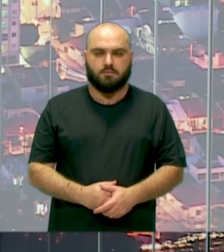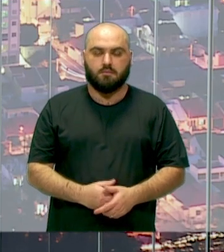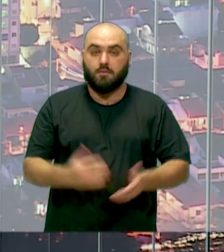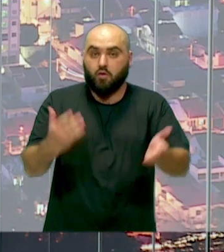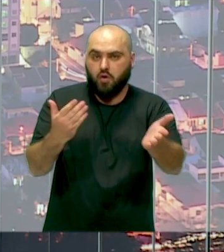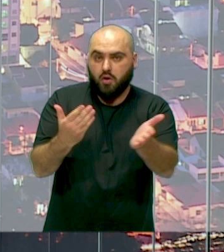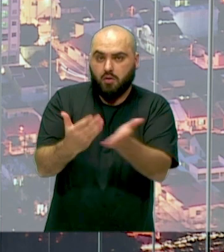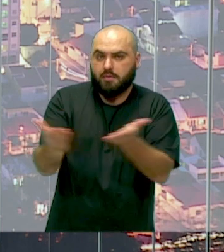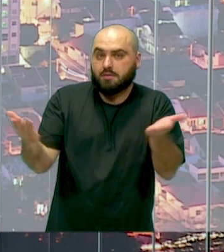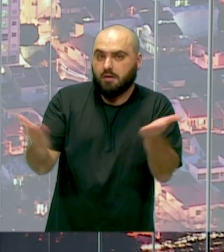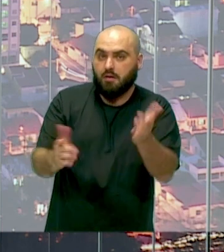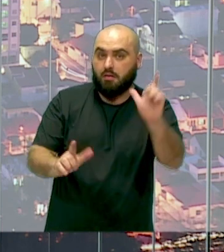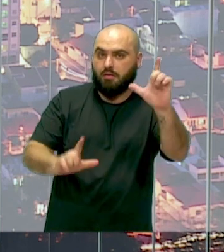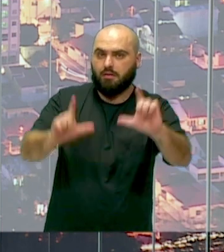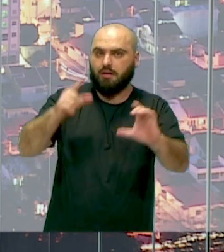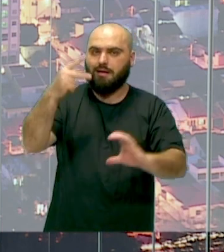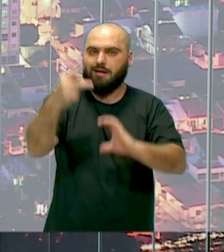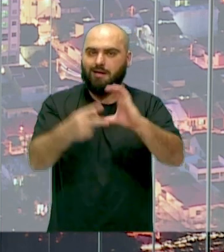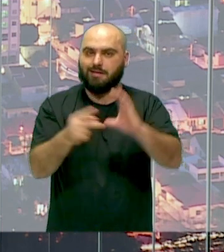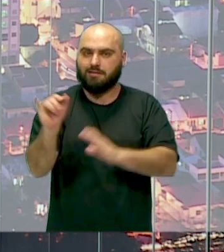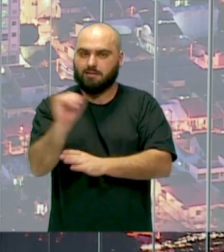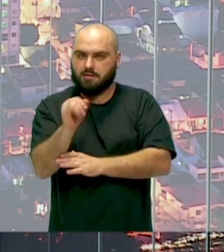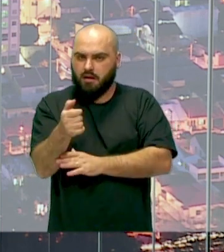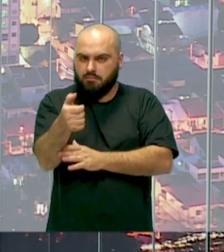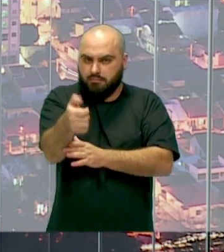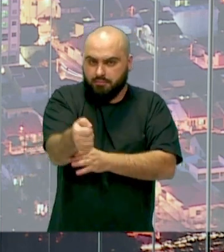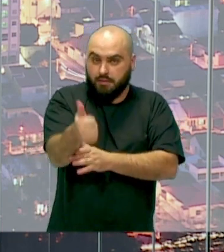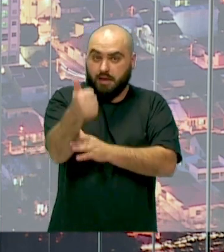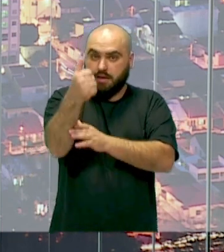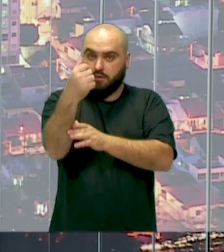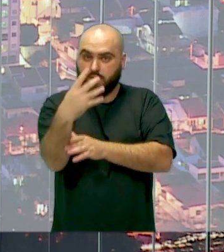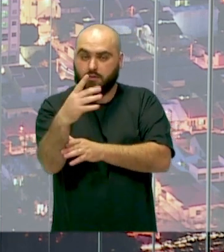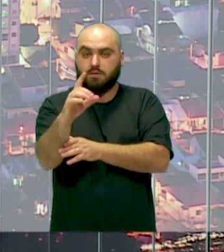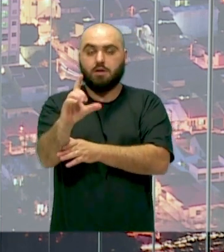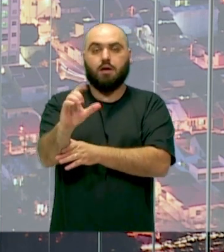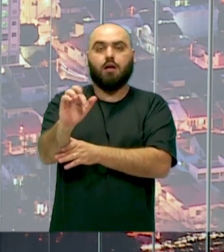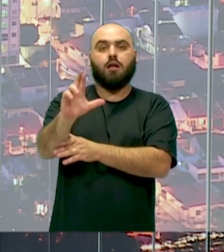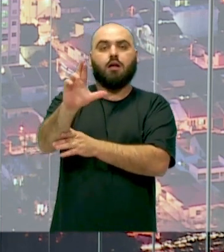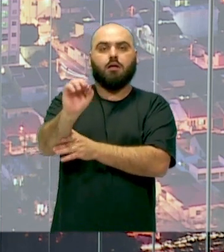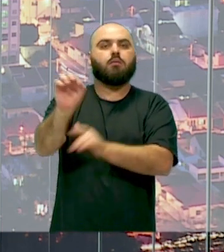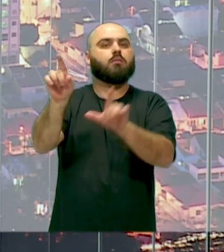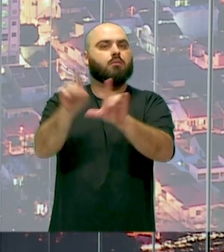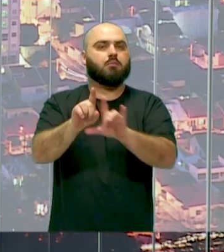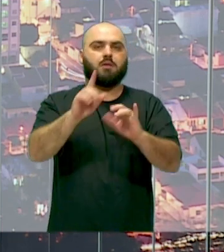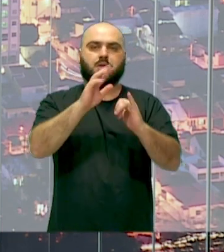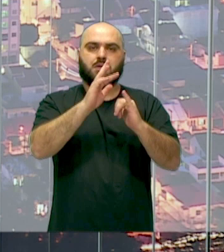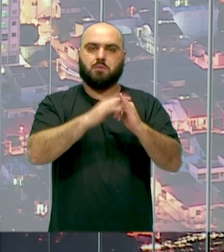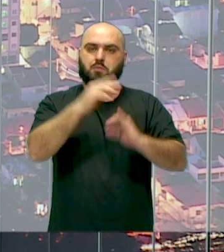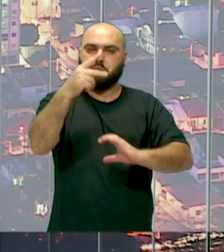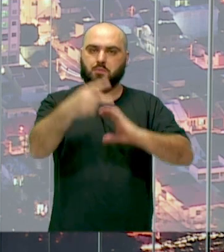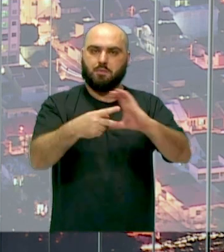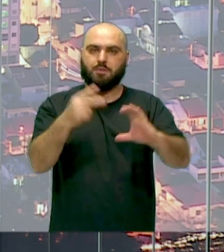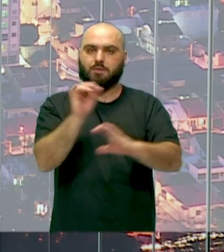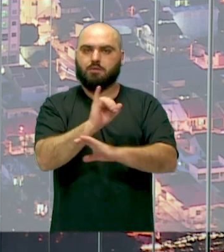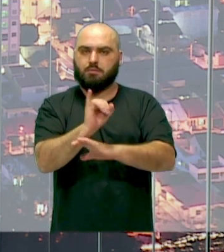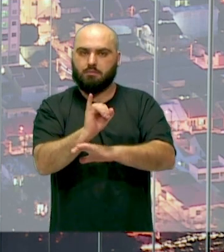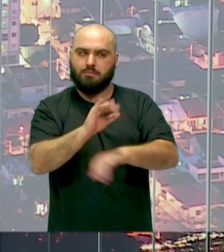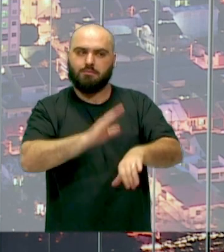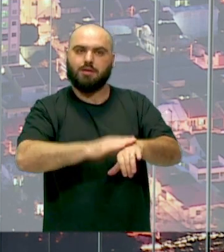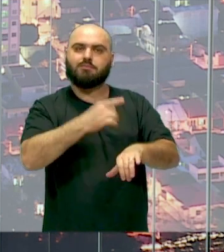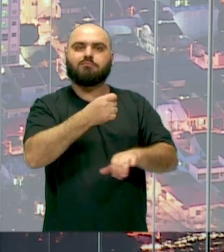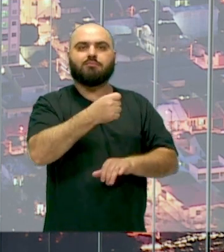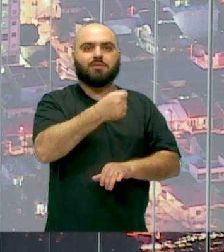Começa agora pela TV Câmara de Itajaí, no canal 14 da Claro e também no YouTube da Câmara de Vereadores de Itajaí, mais um Câmara